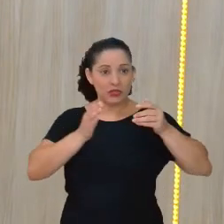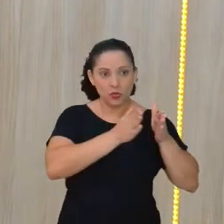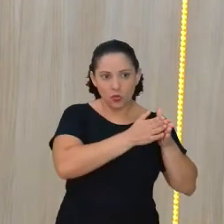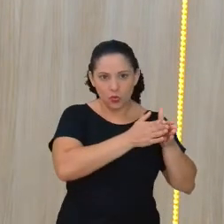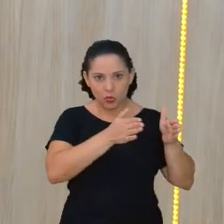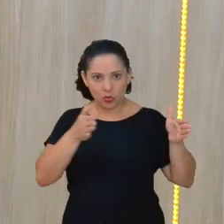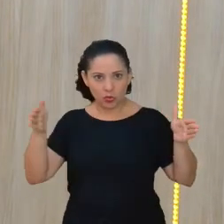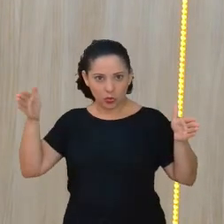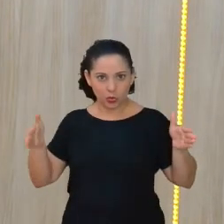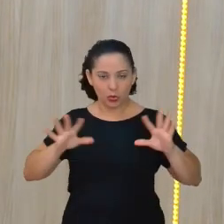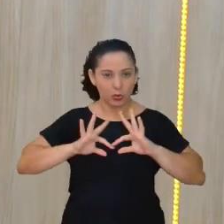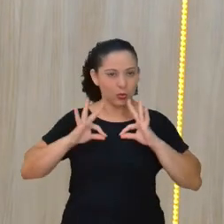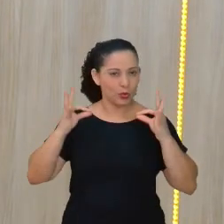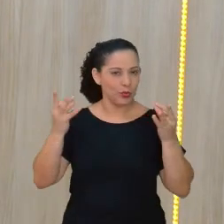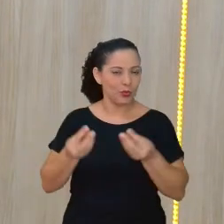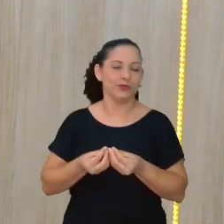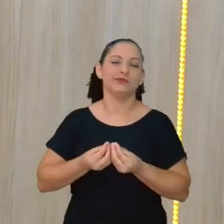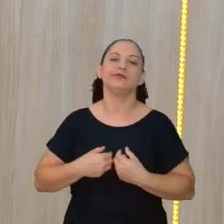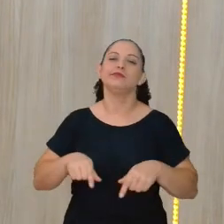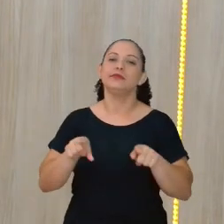completo e uma que a gente está